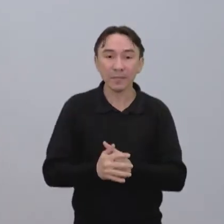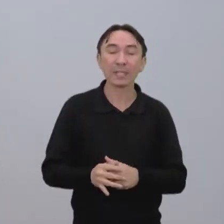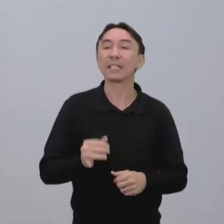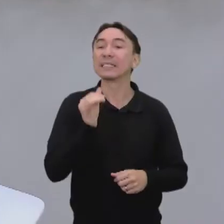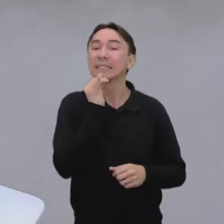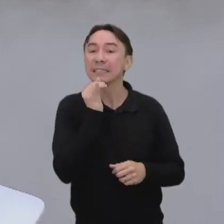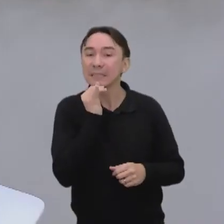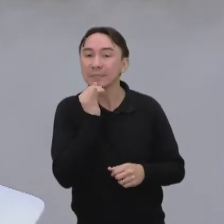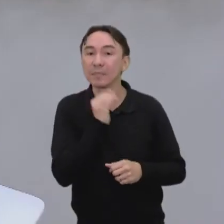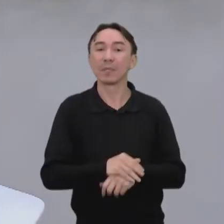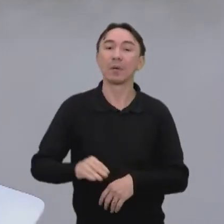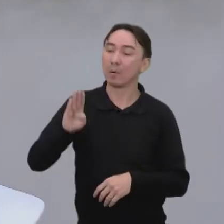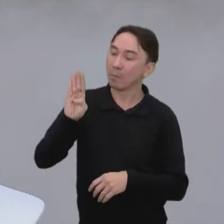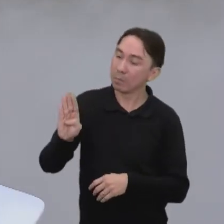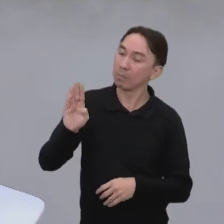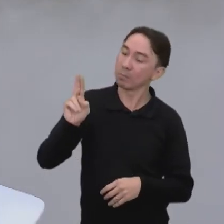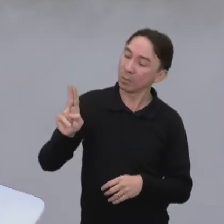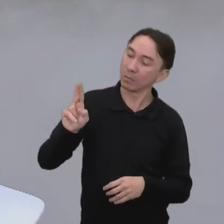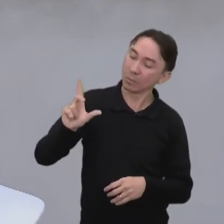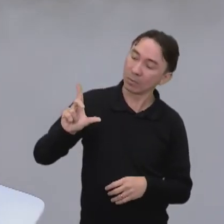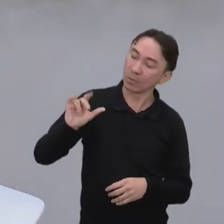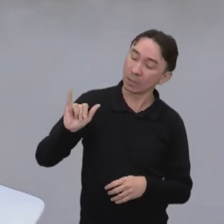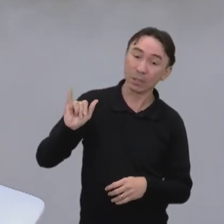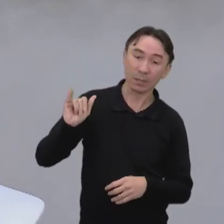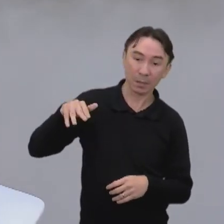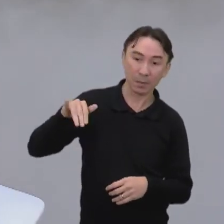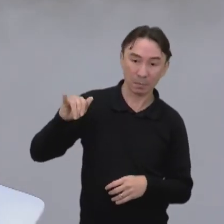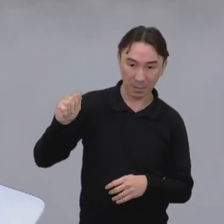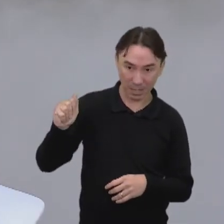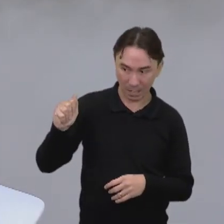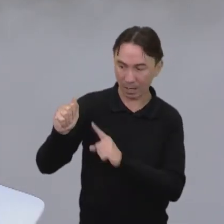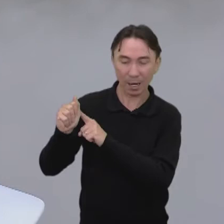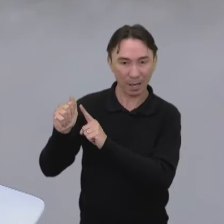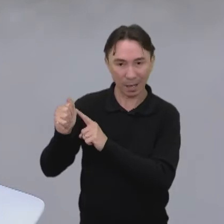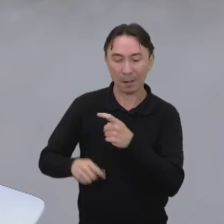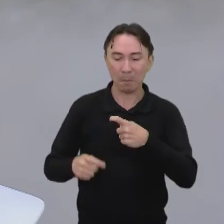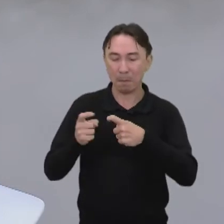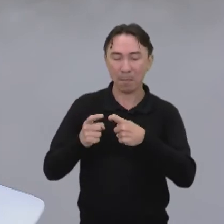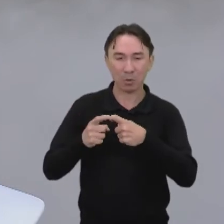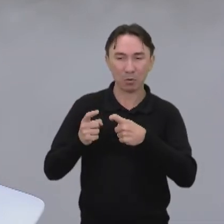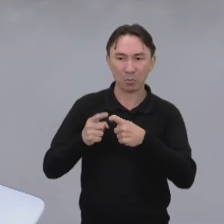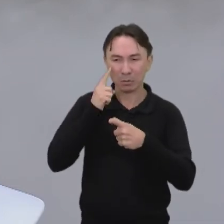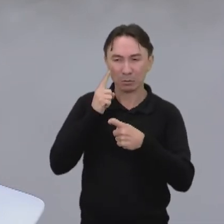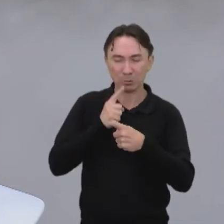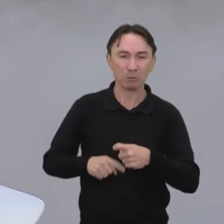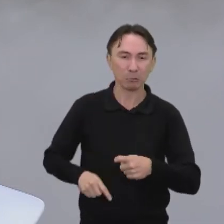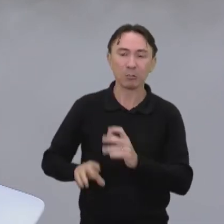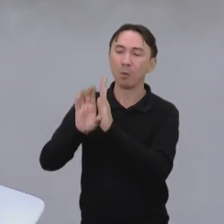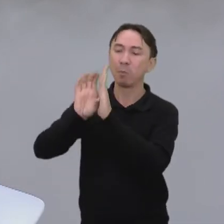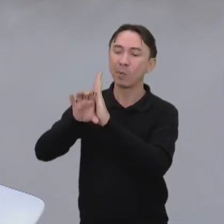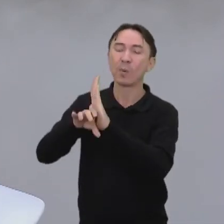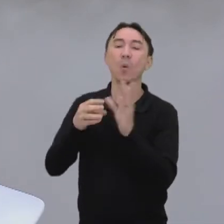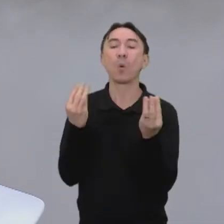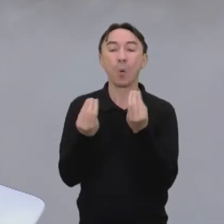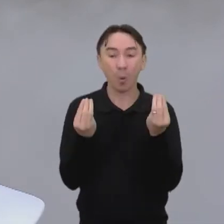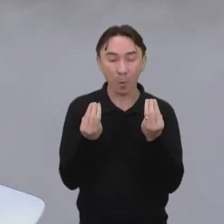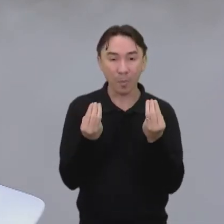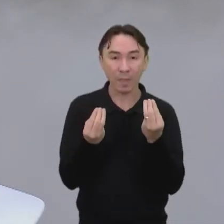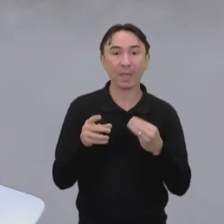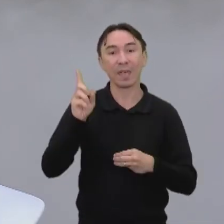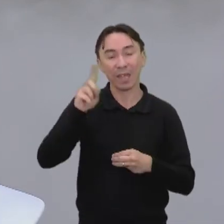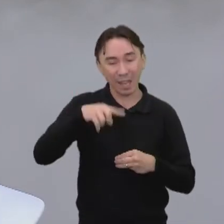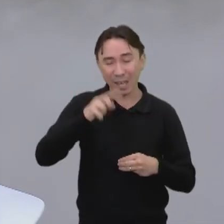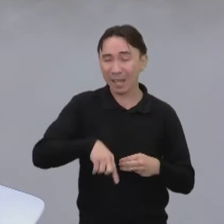para bulimia? Então, a definição clínica entraria justamente nessa questão de alta ingestão